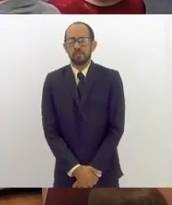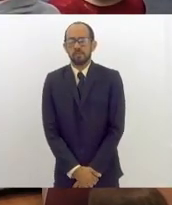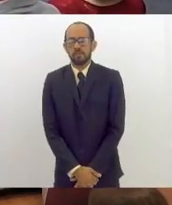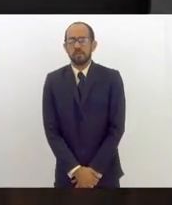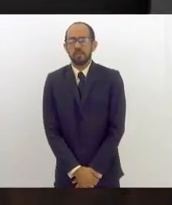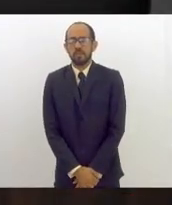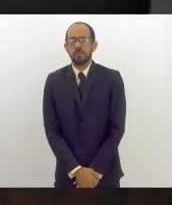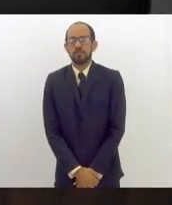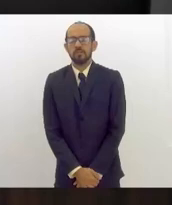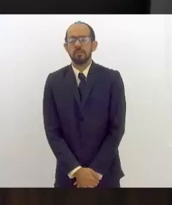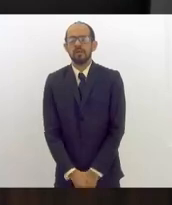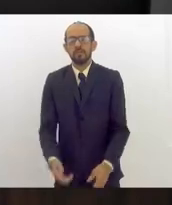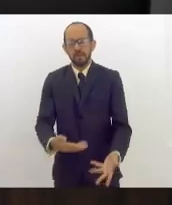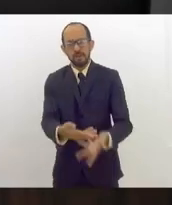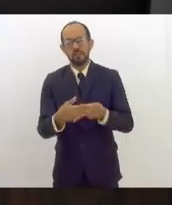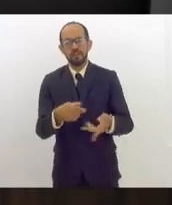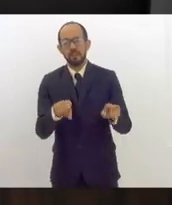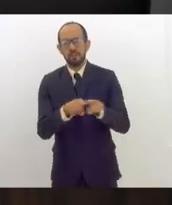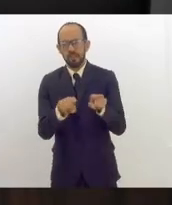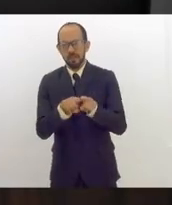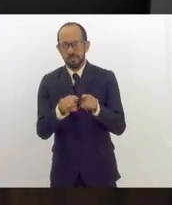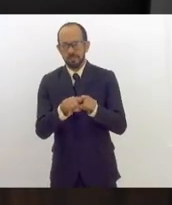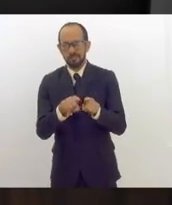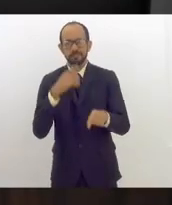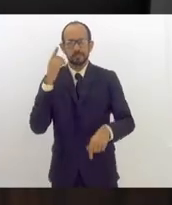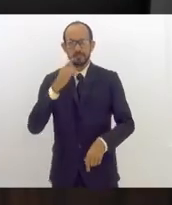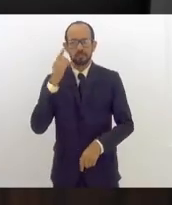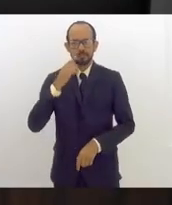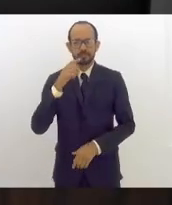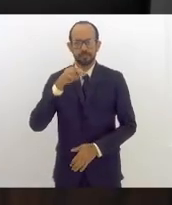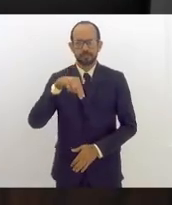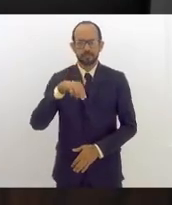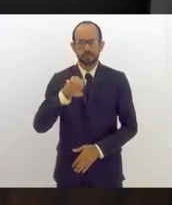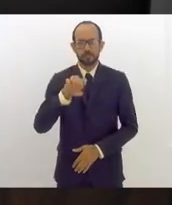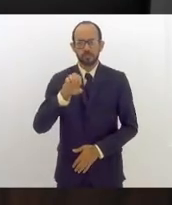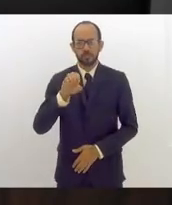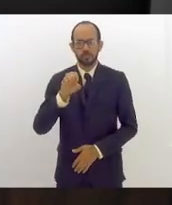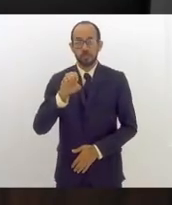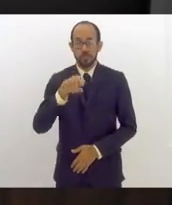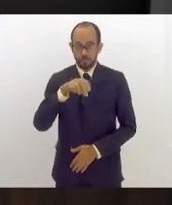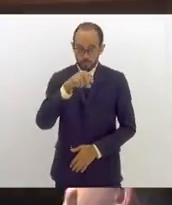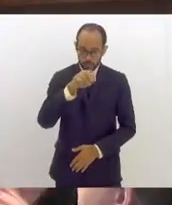convido para estar conosco também a Tribuna ao deputado estadual Noel de Carvalho